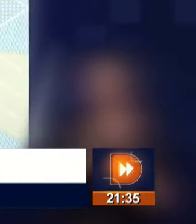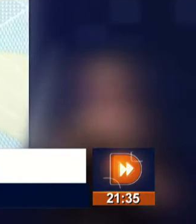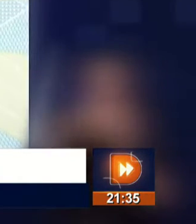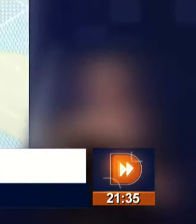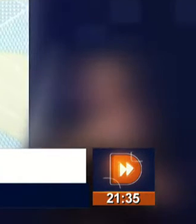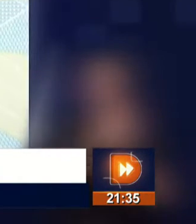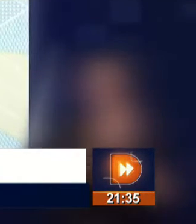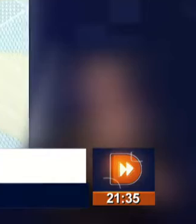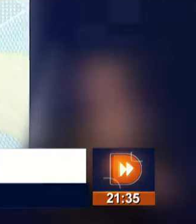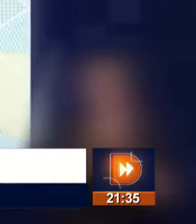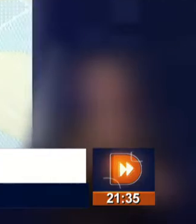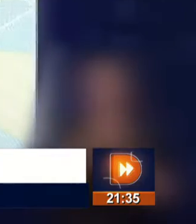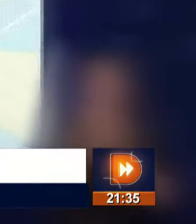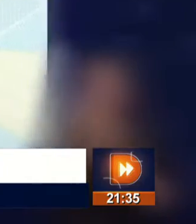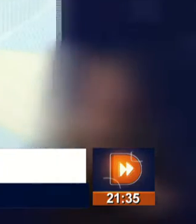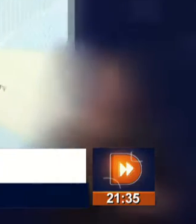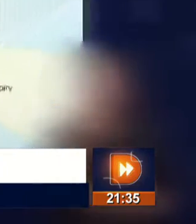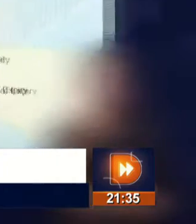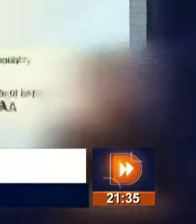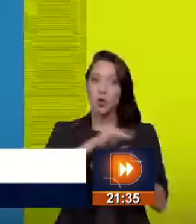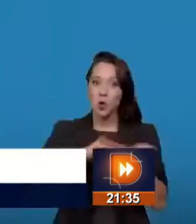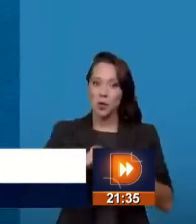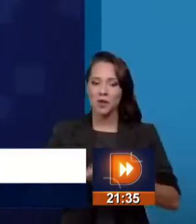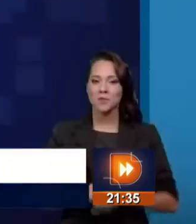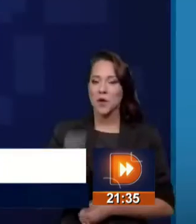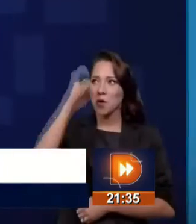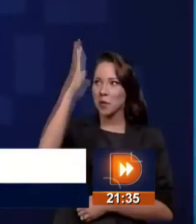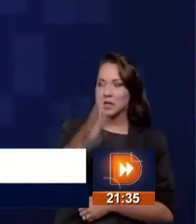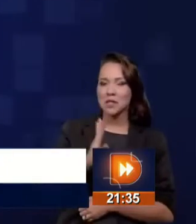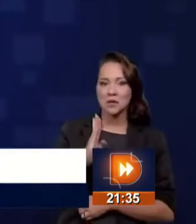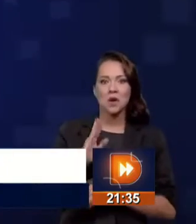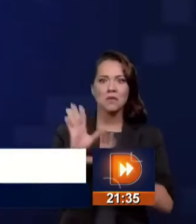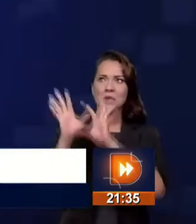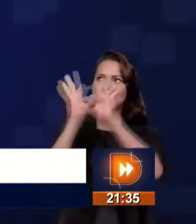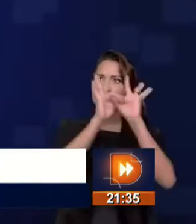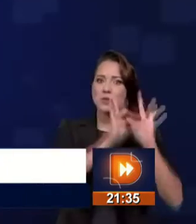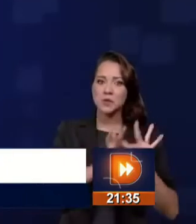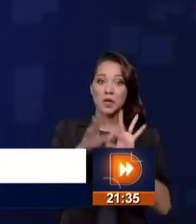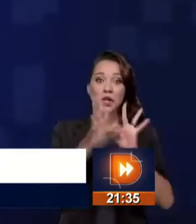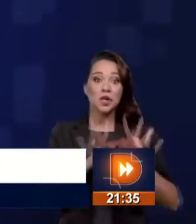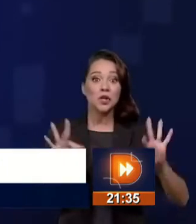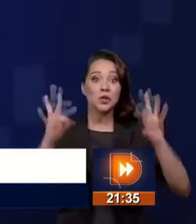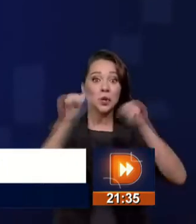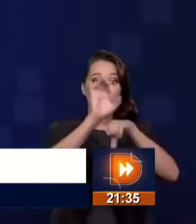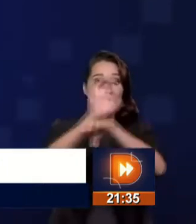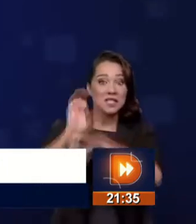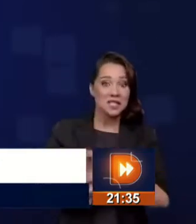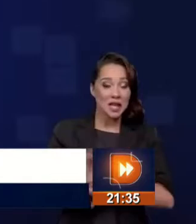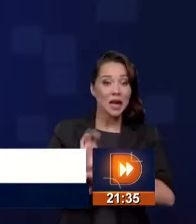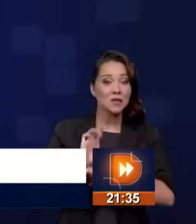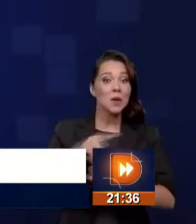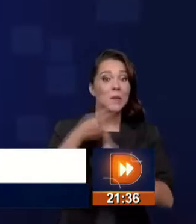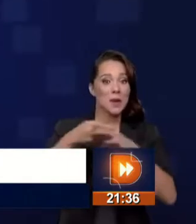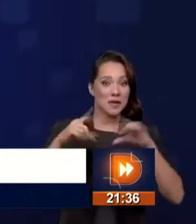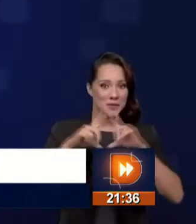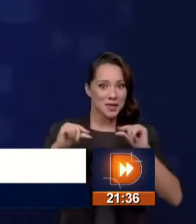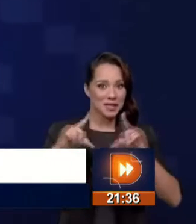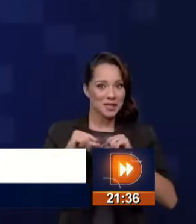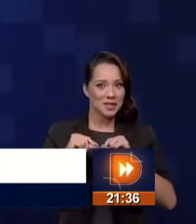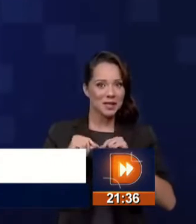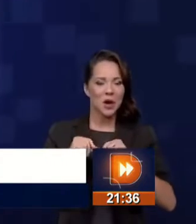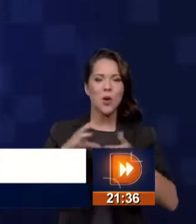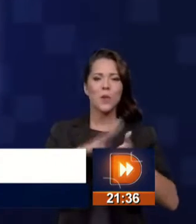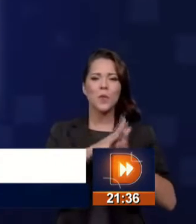partir de agosto deste ano o documento vai ser emitido em um único modelo independentemente de qual estado ele seja